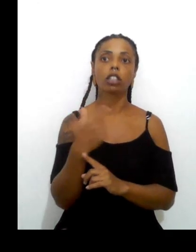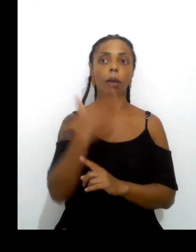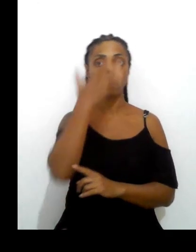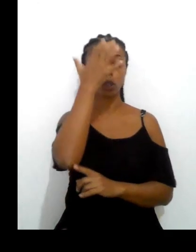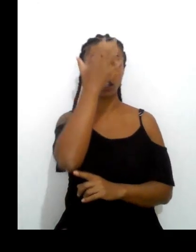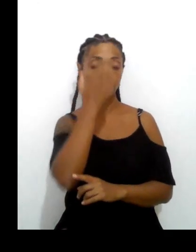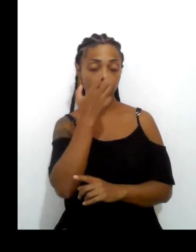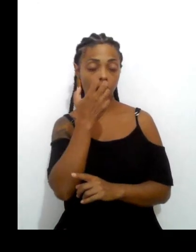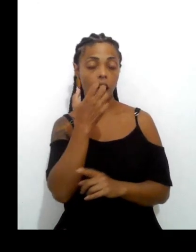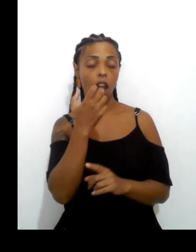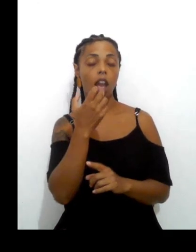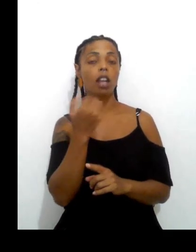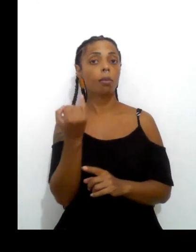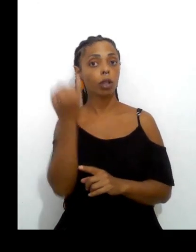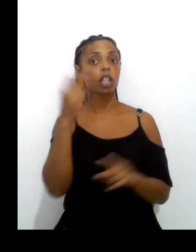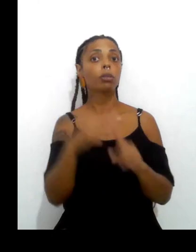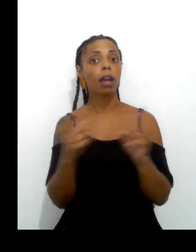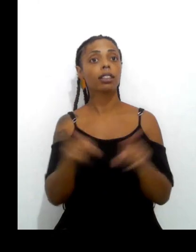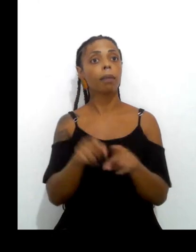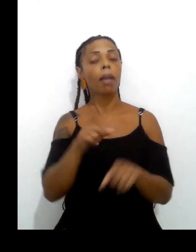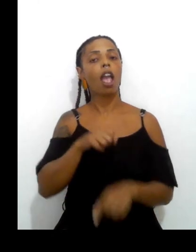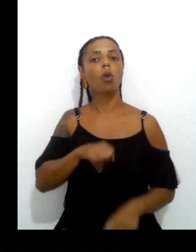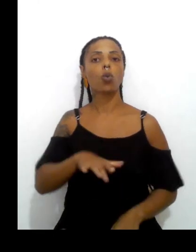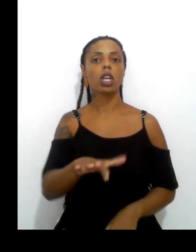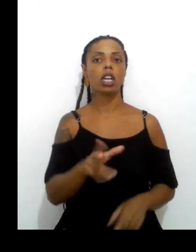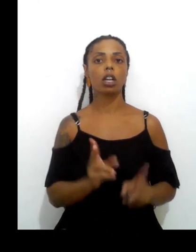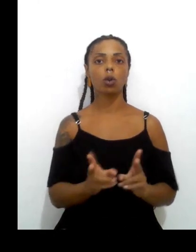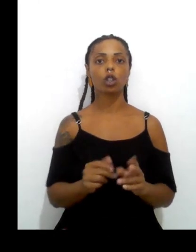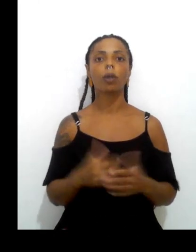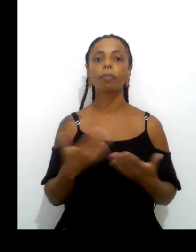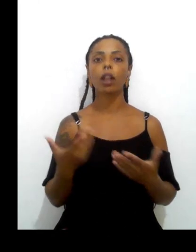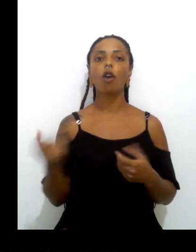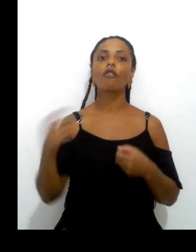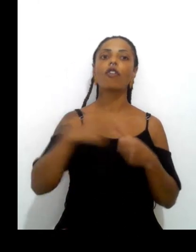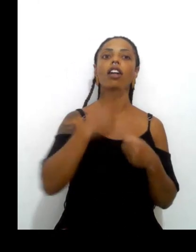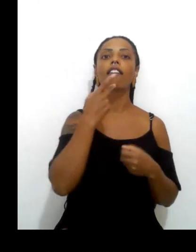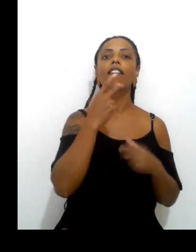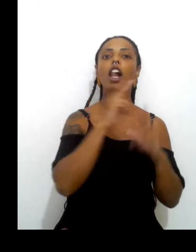para explicar isso eu queria voltar ao jornalista